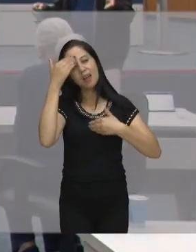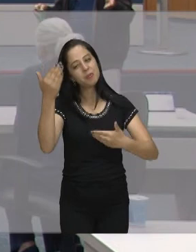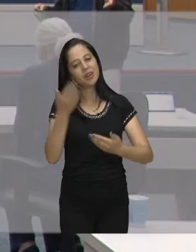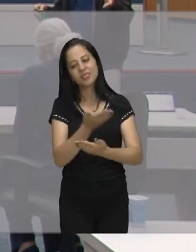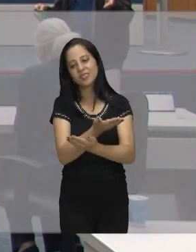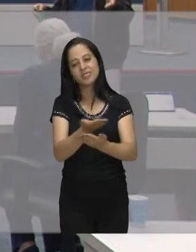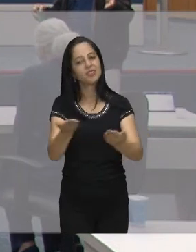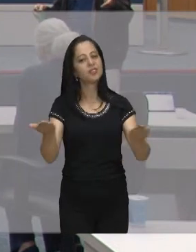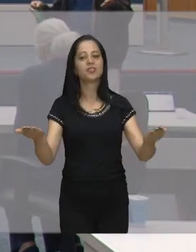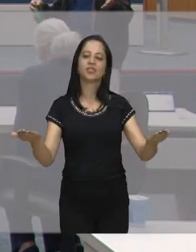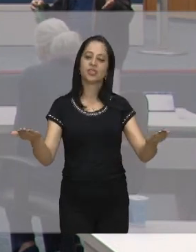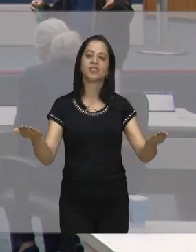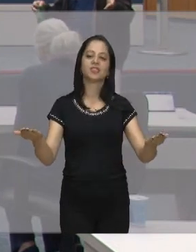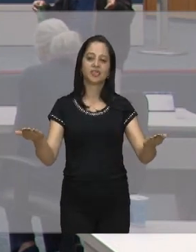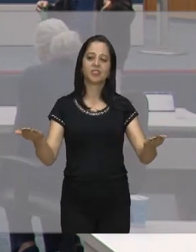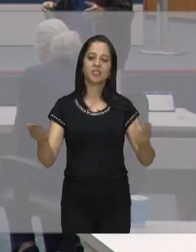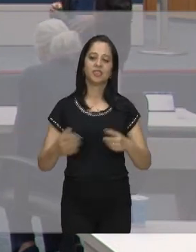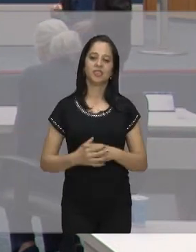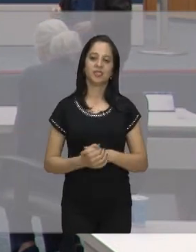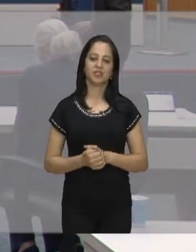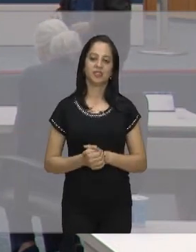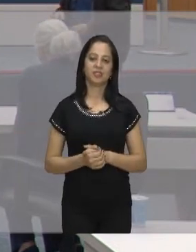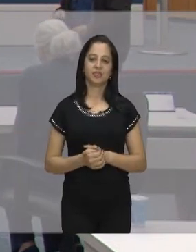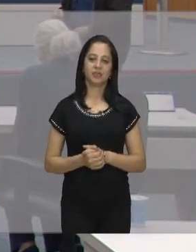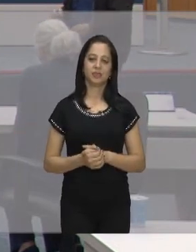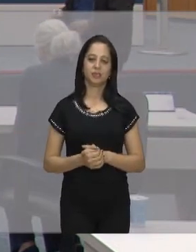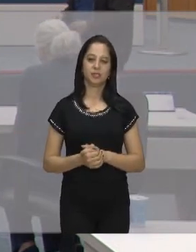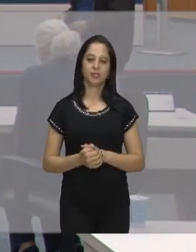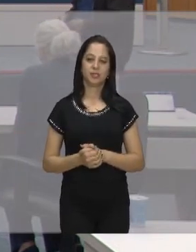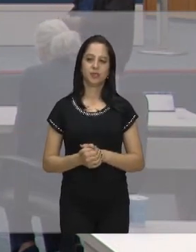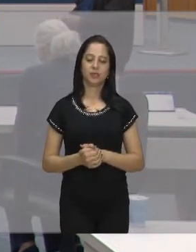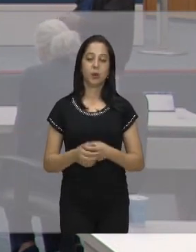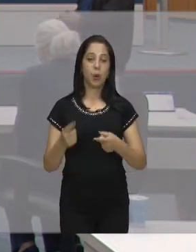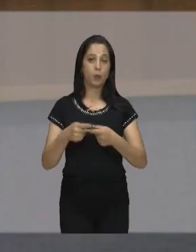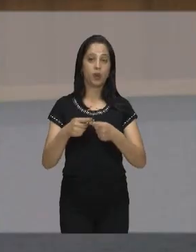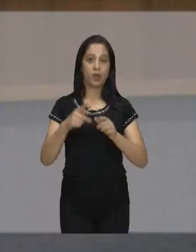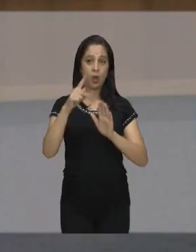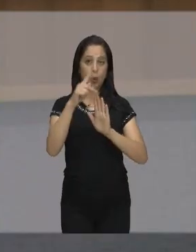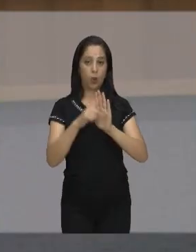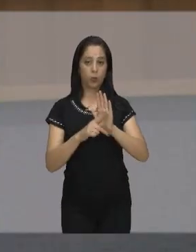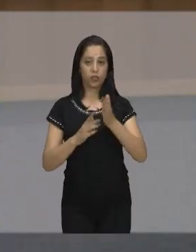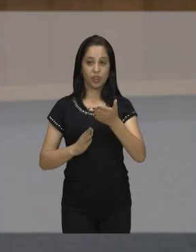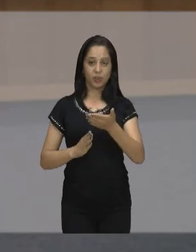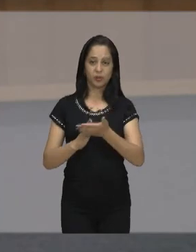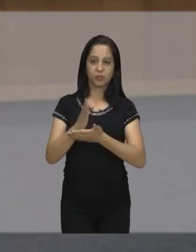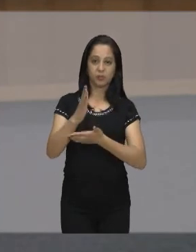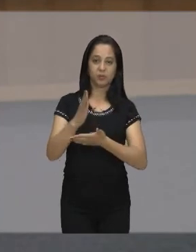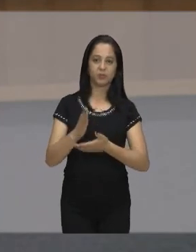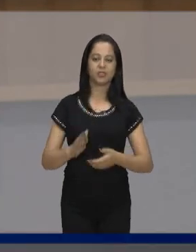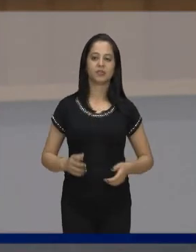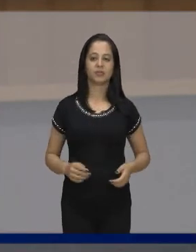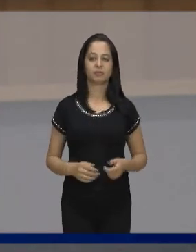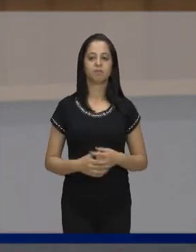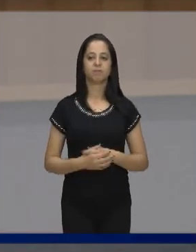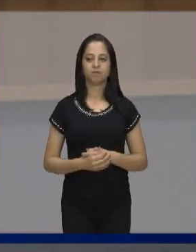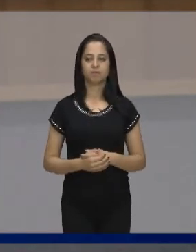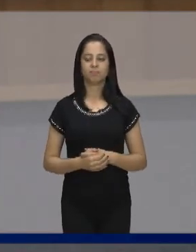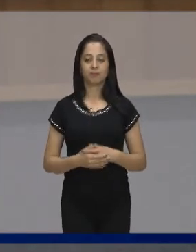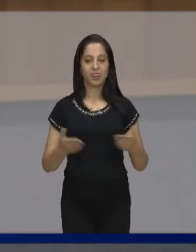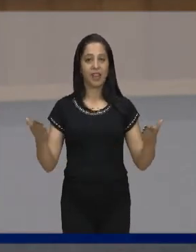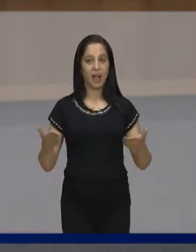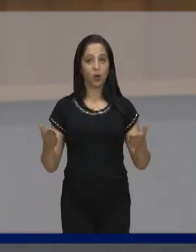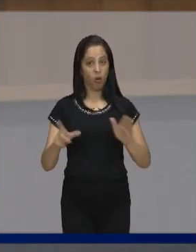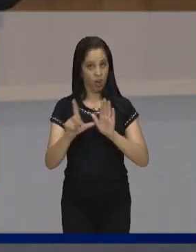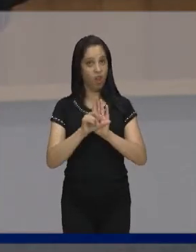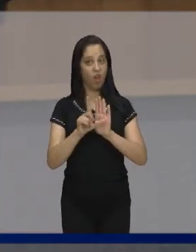colegas vereadores e vereadoras, né, para a aprovação desse projeto que agora vira